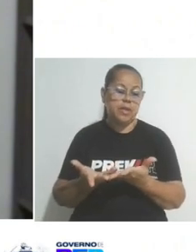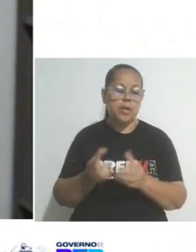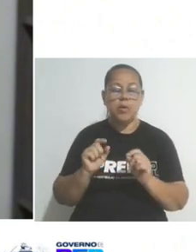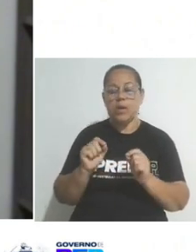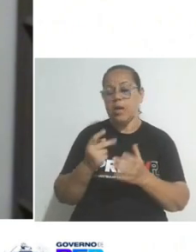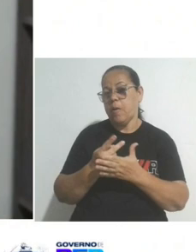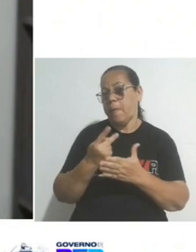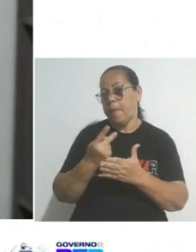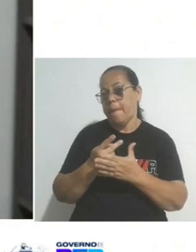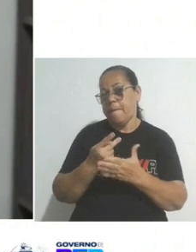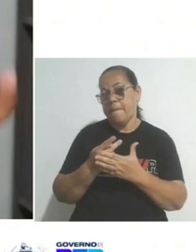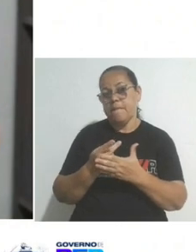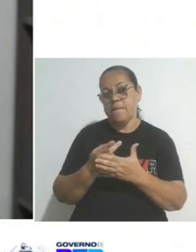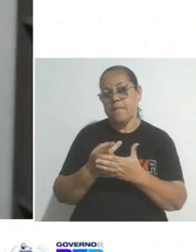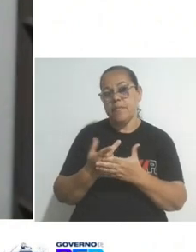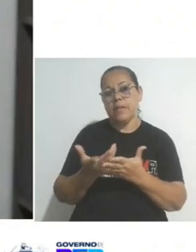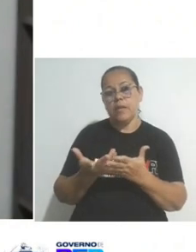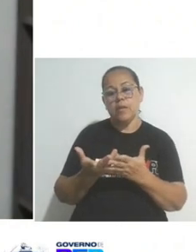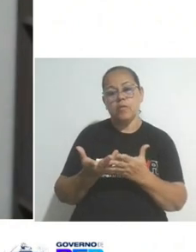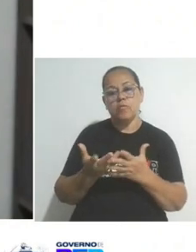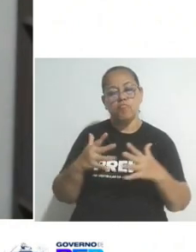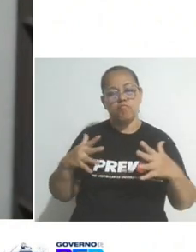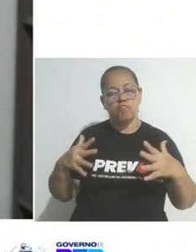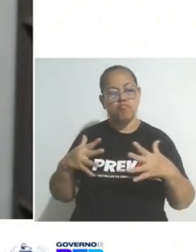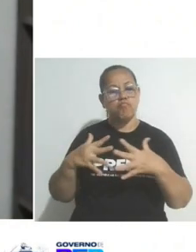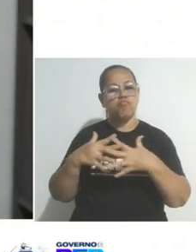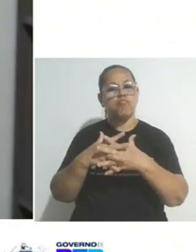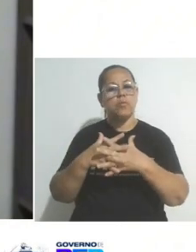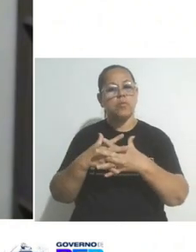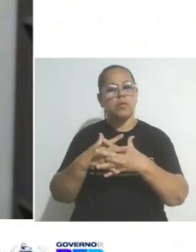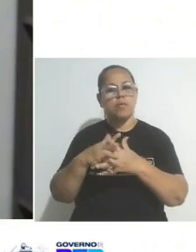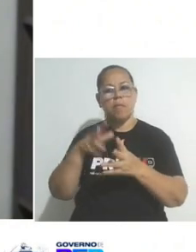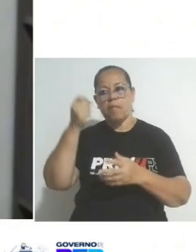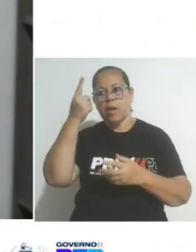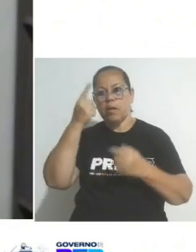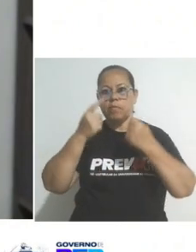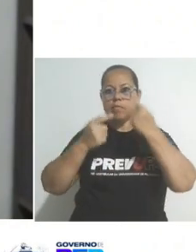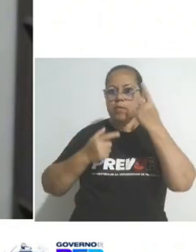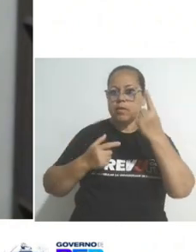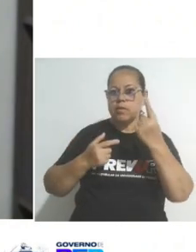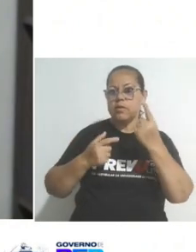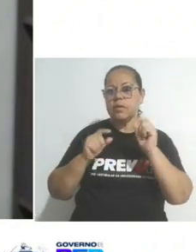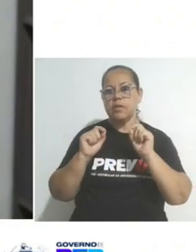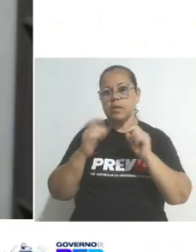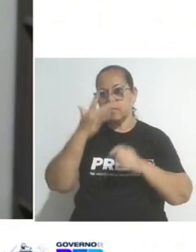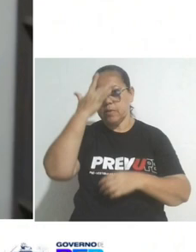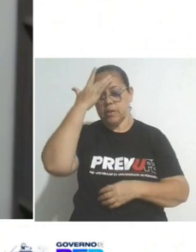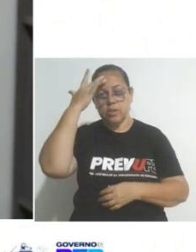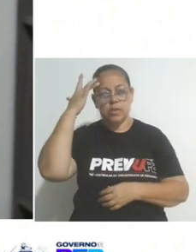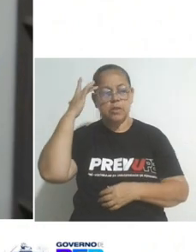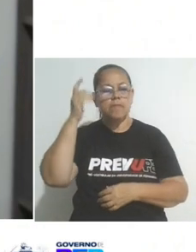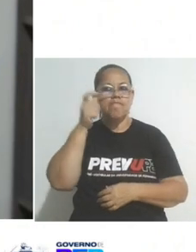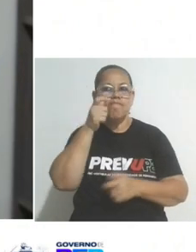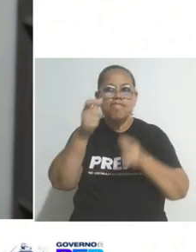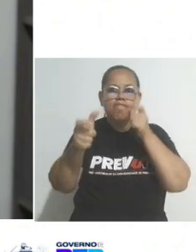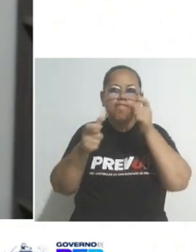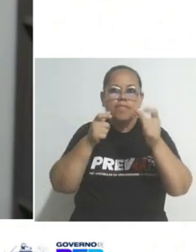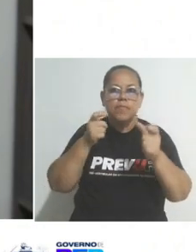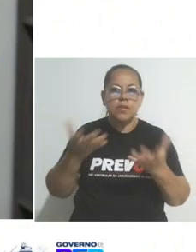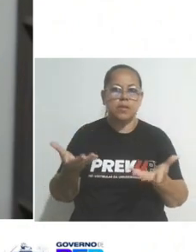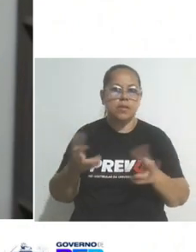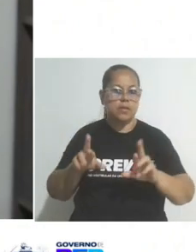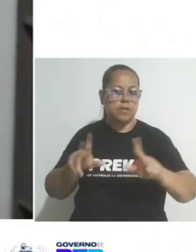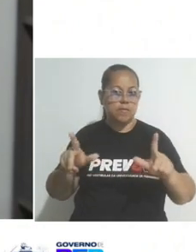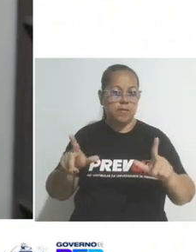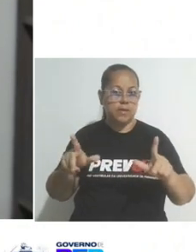perspectiva é a norma o confronto das ideias e daqueles que tem interesses distintos